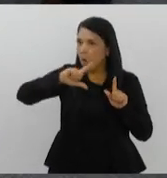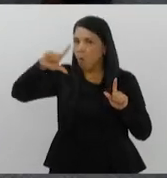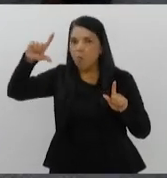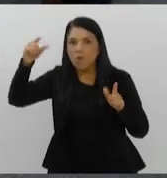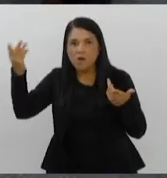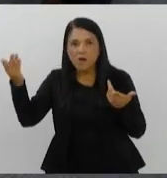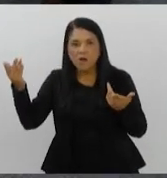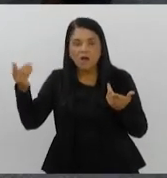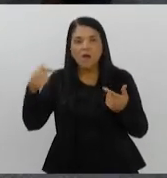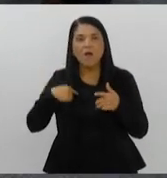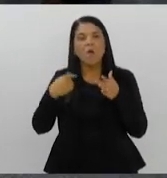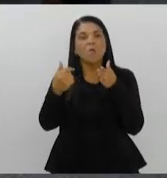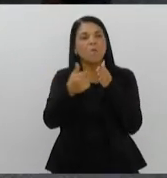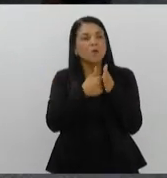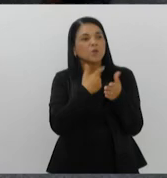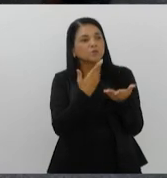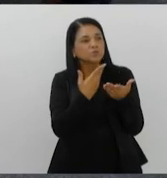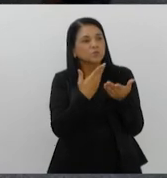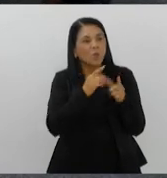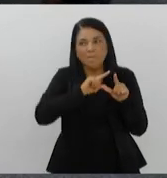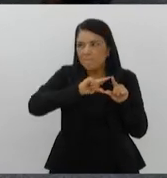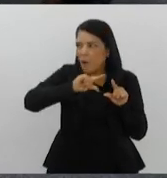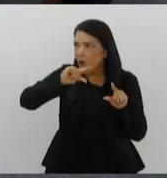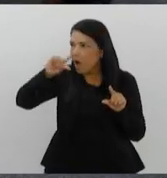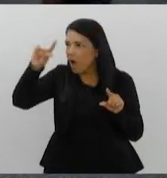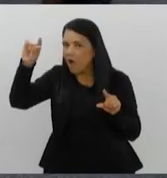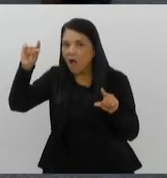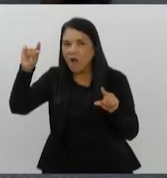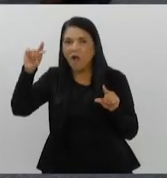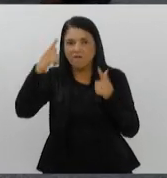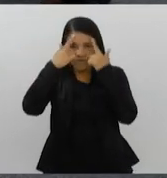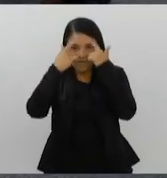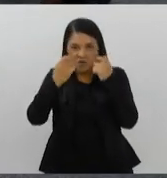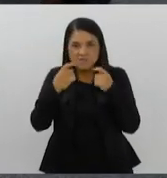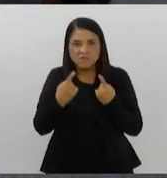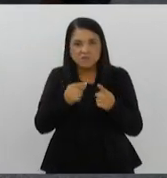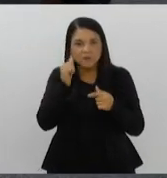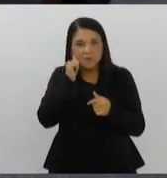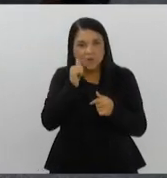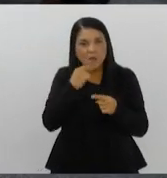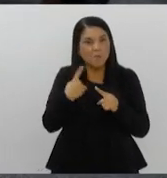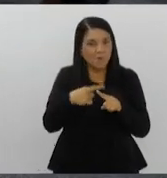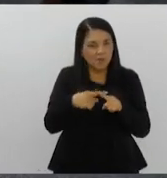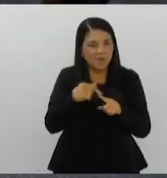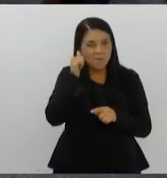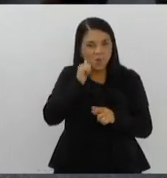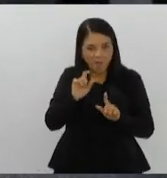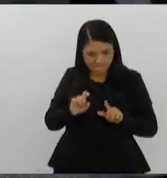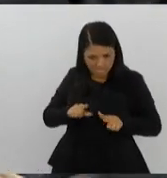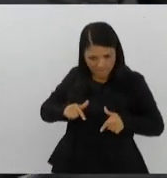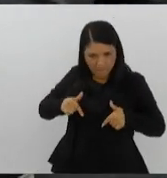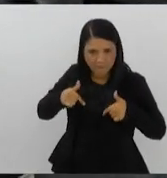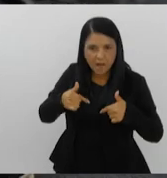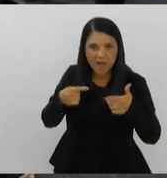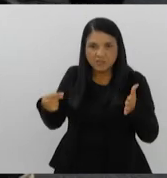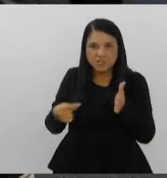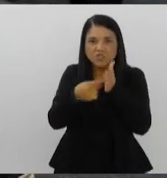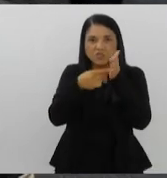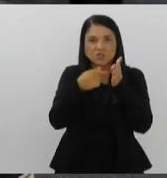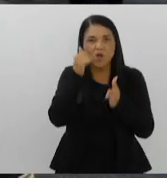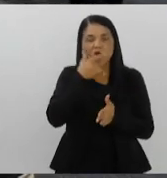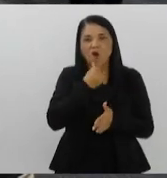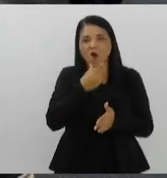a gente se pergunta, aumenta mais porque essas mulheres estão mais encorajadas a denunciar os